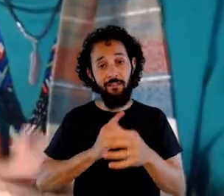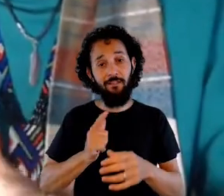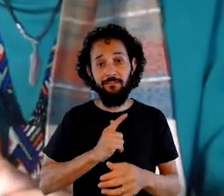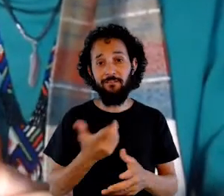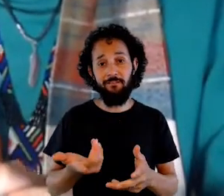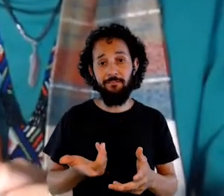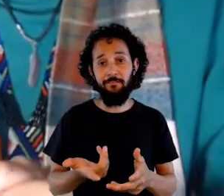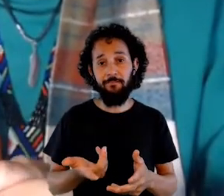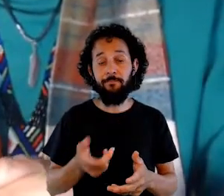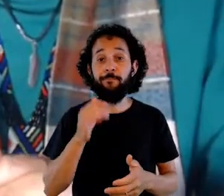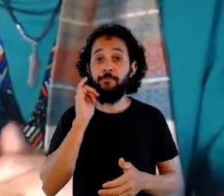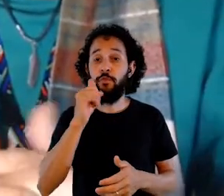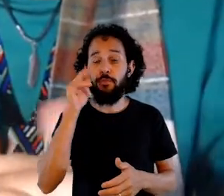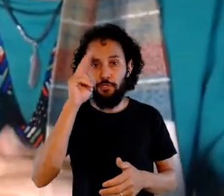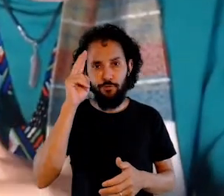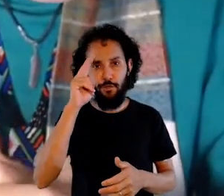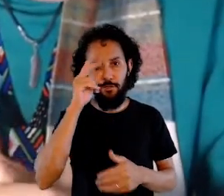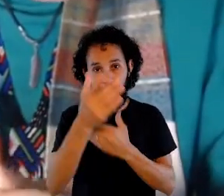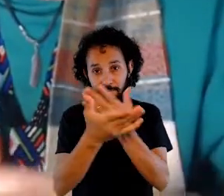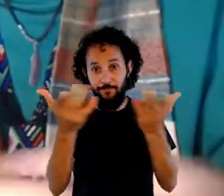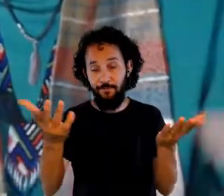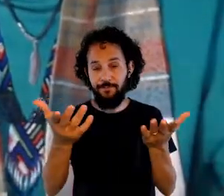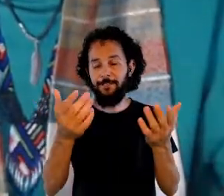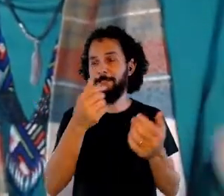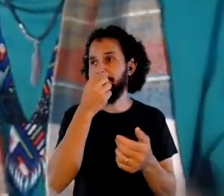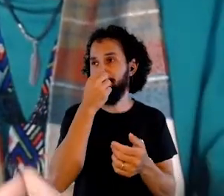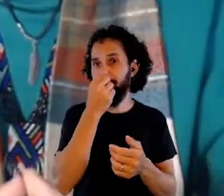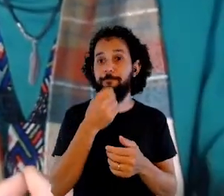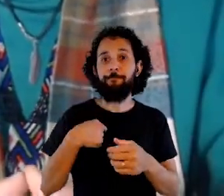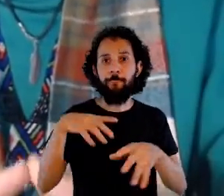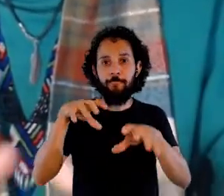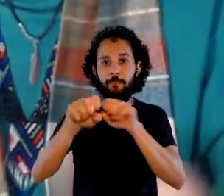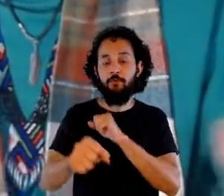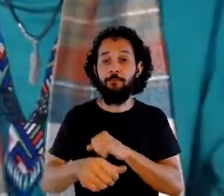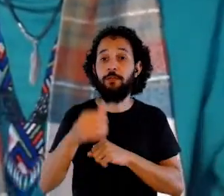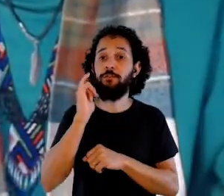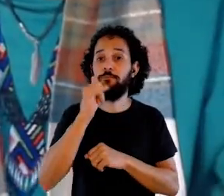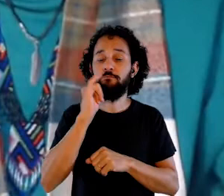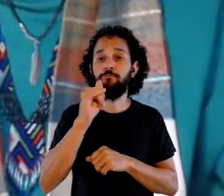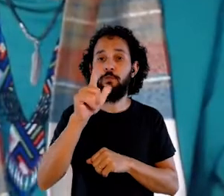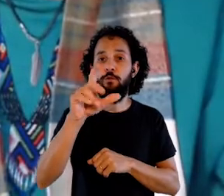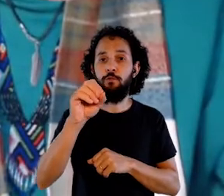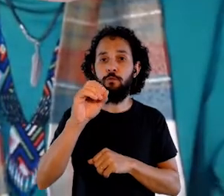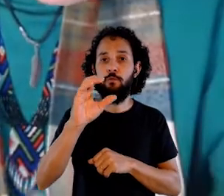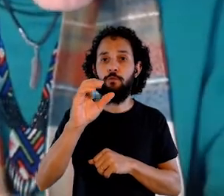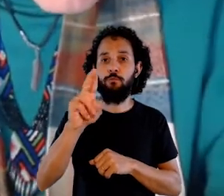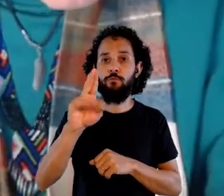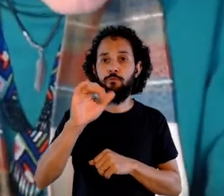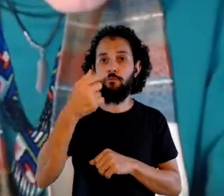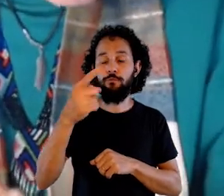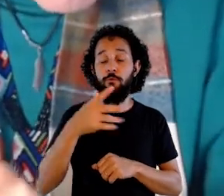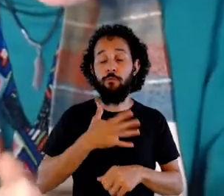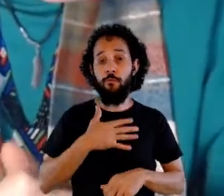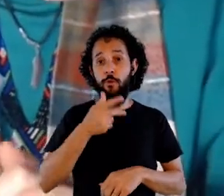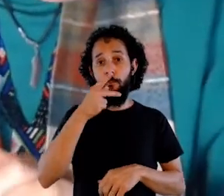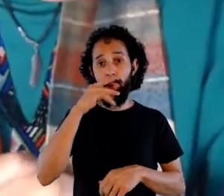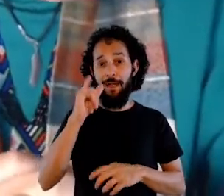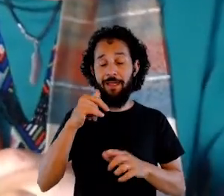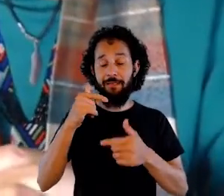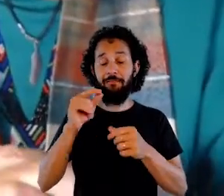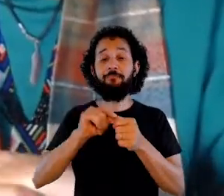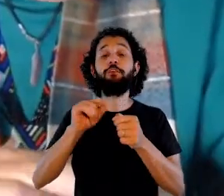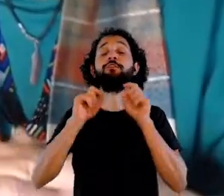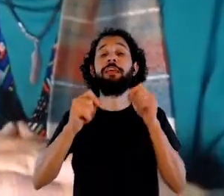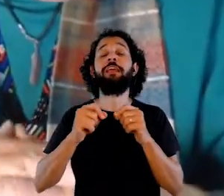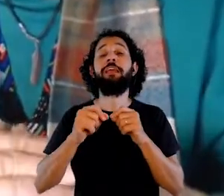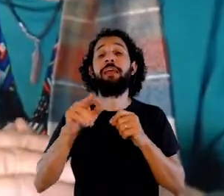vocês, né? Eu fui formado em locução. Aliás, não sei se você sabe, meu pai fez radioteatro. Sabia disso?